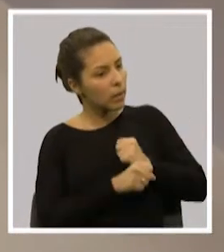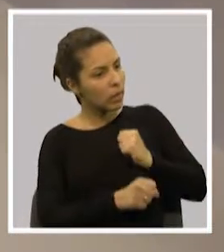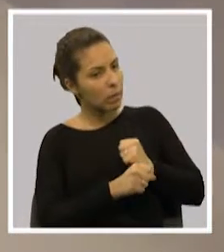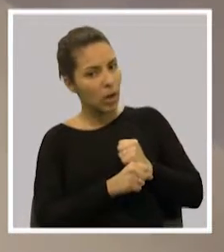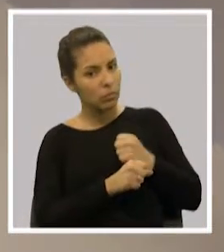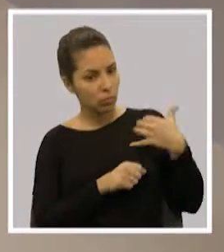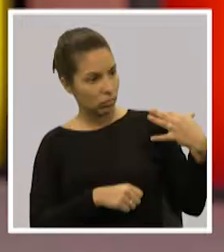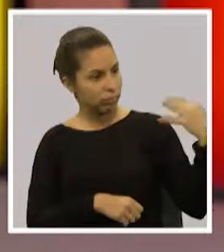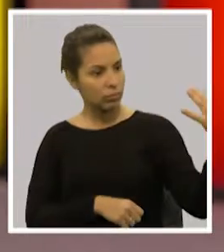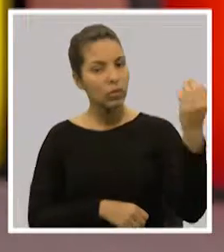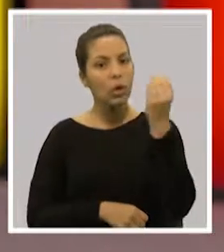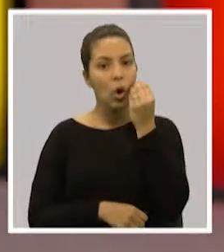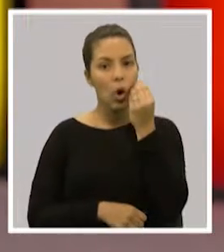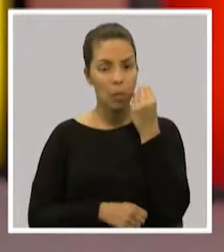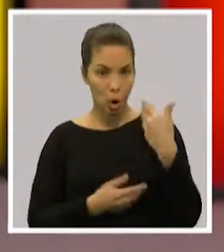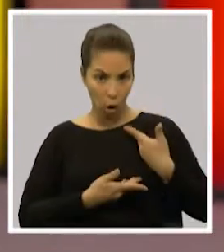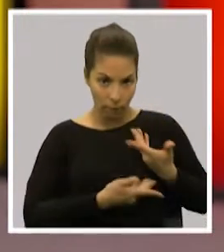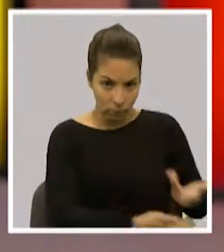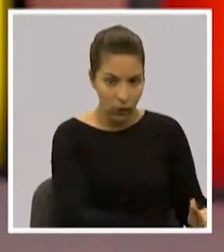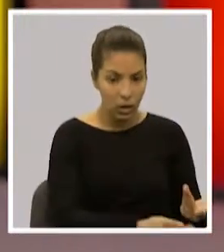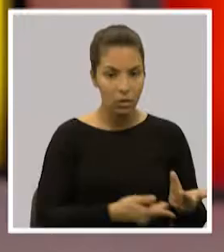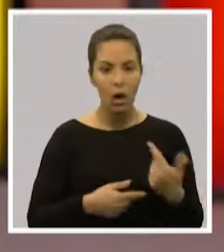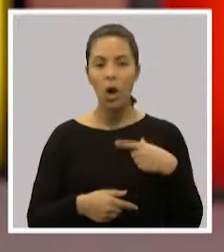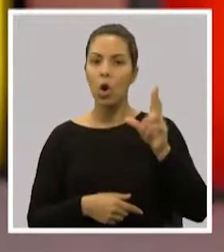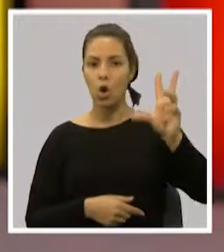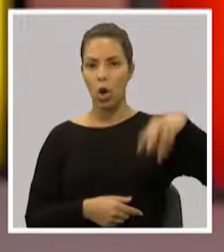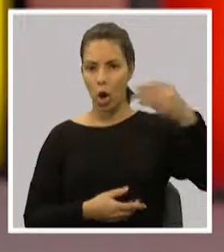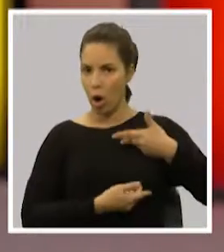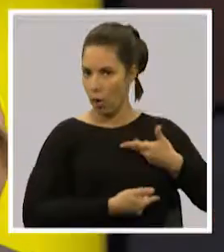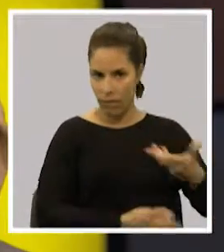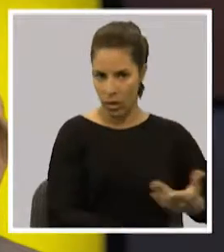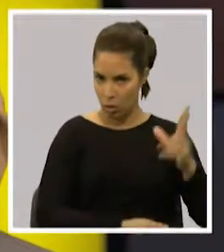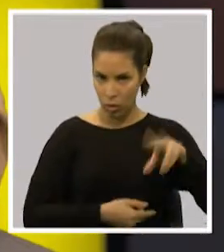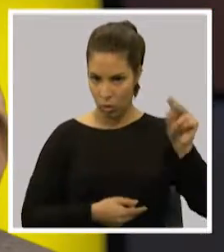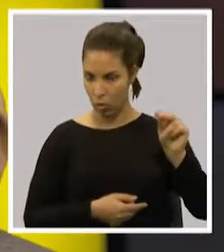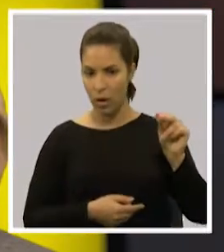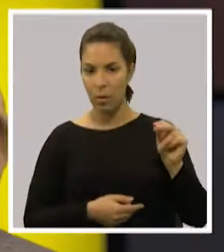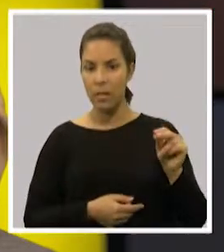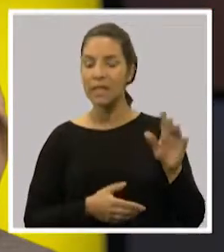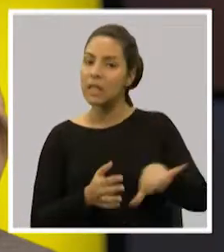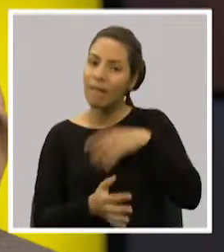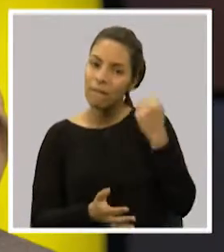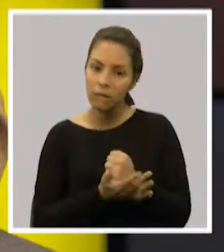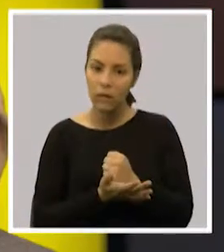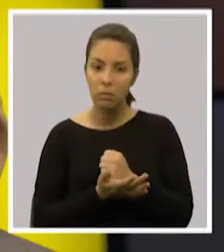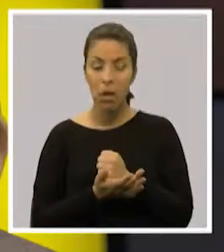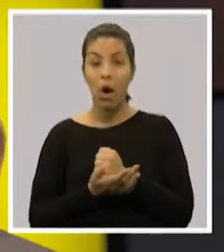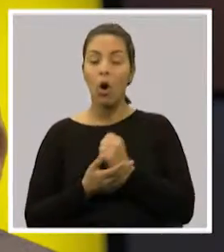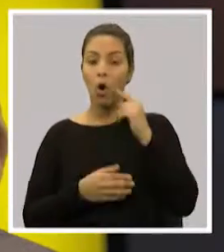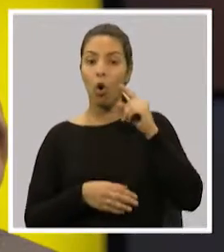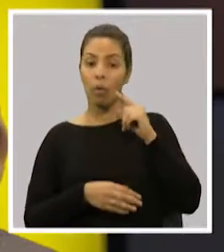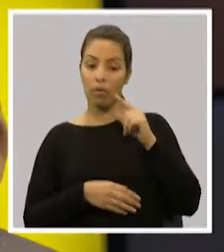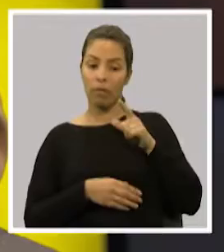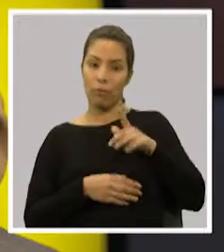é que conseguiu esta acreditação? Foi por convite? Não, nunca é por como convite. Como é que aconteceu? Nunca é por convite, é sempre porque no